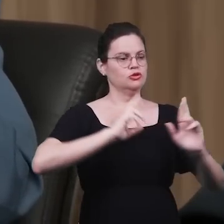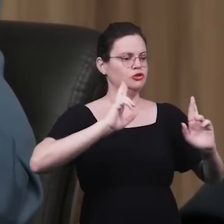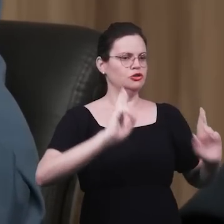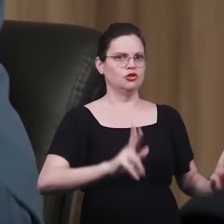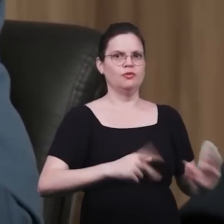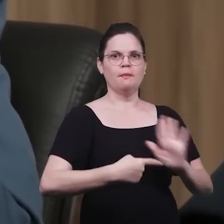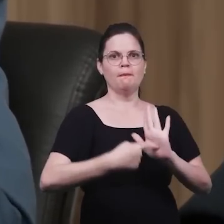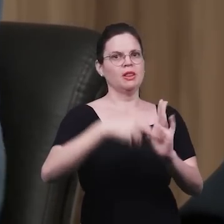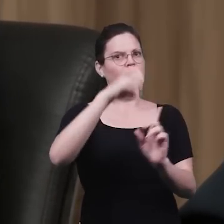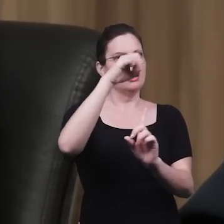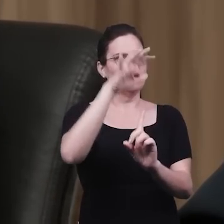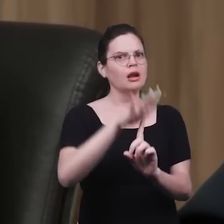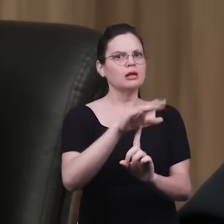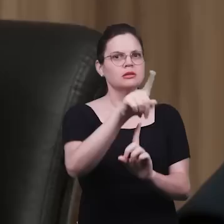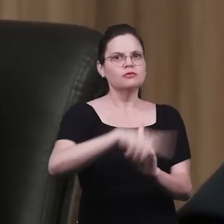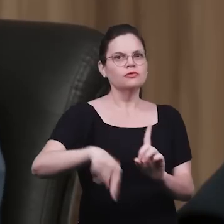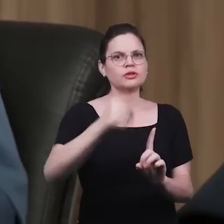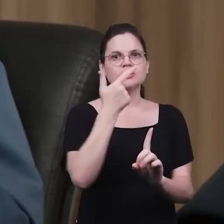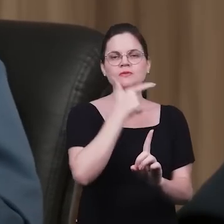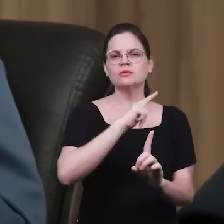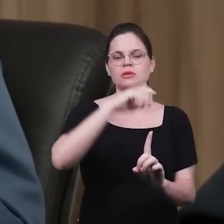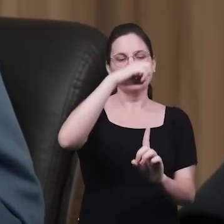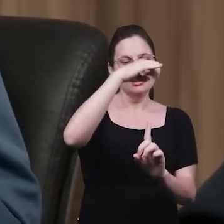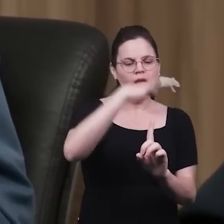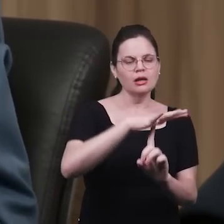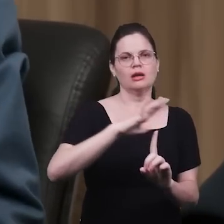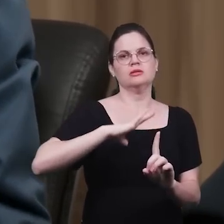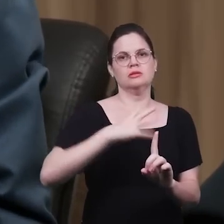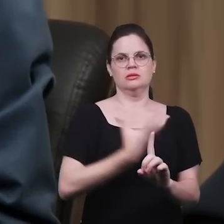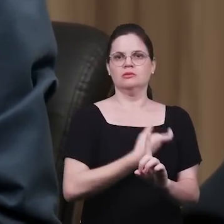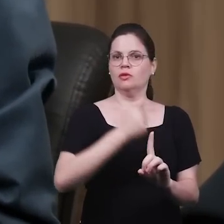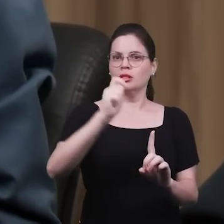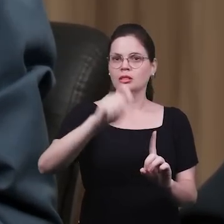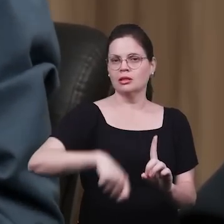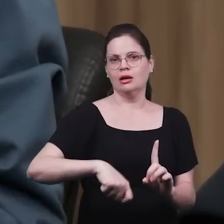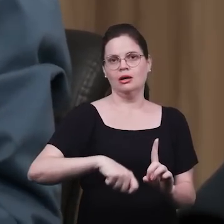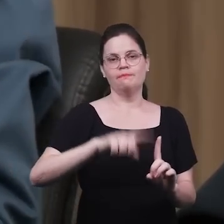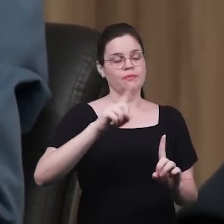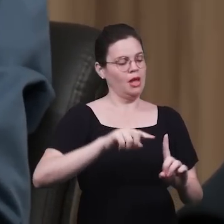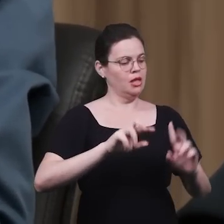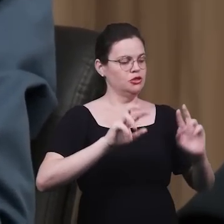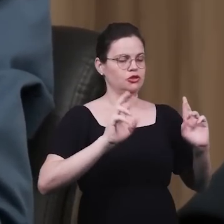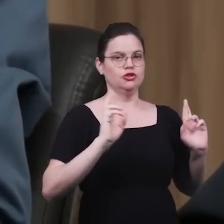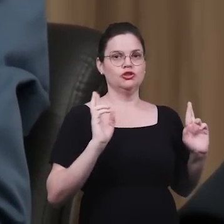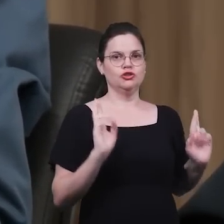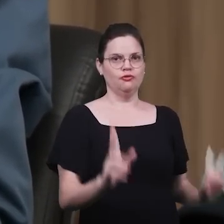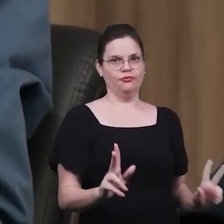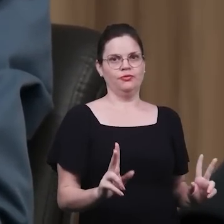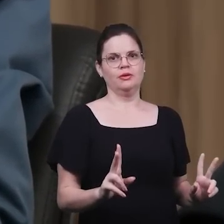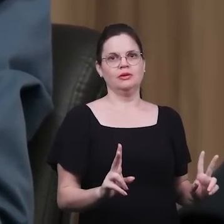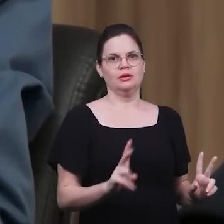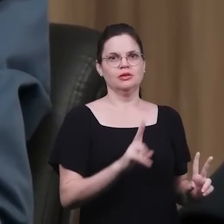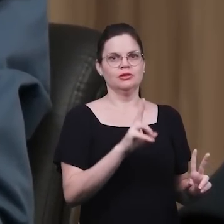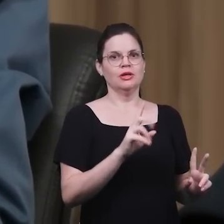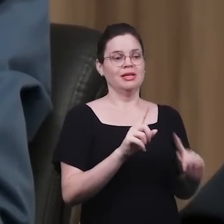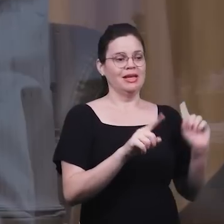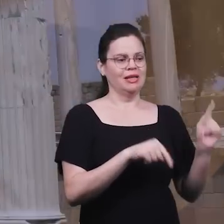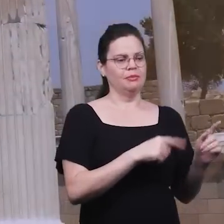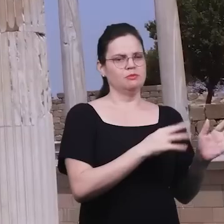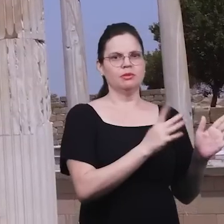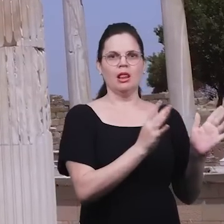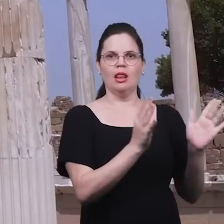graça sois salvos. Quer dizer, então, esse foi o grande diferencial que nós vamos ver em